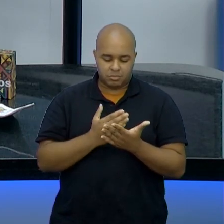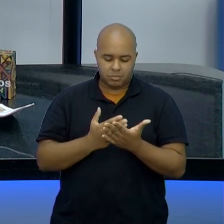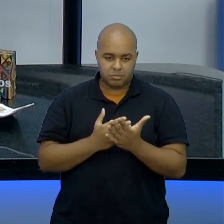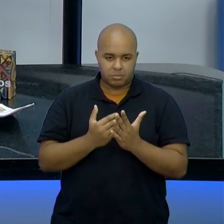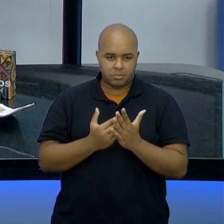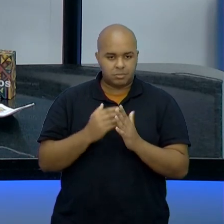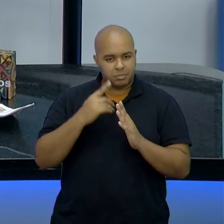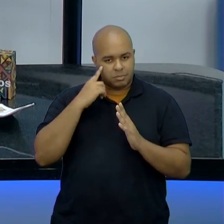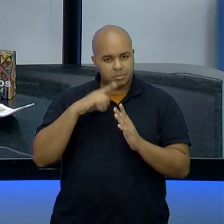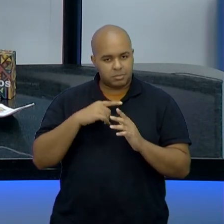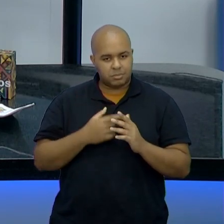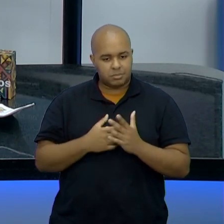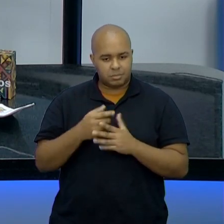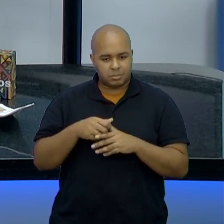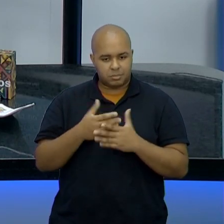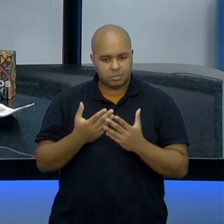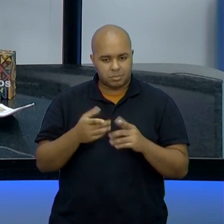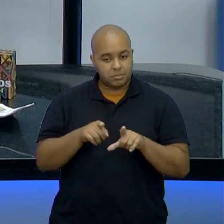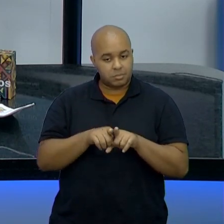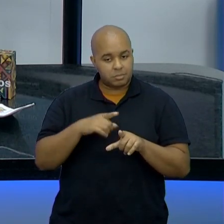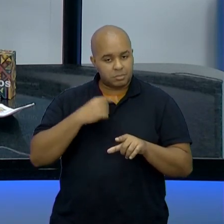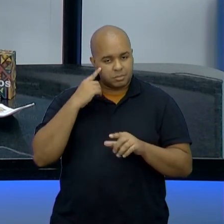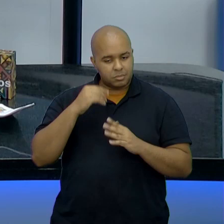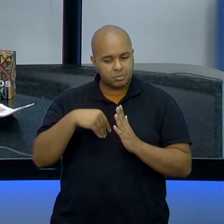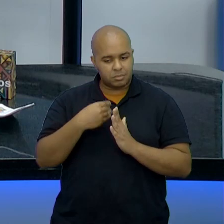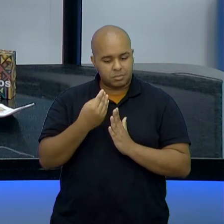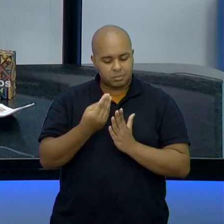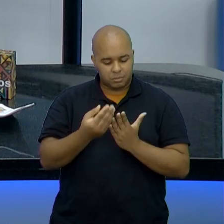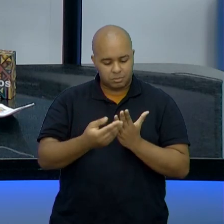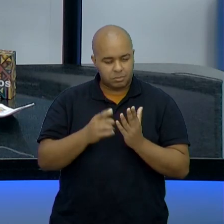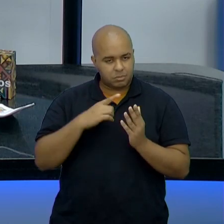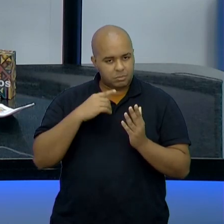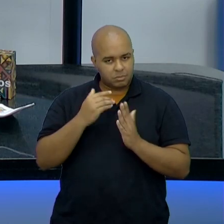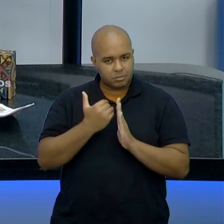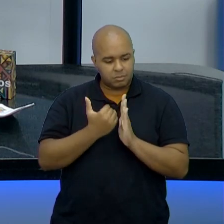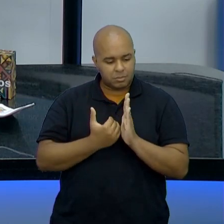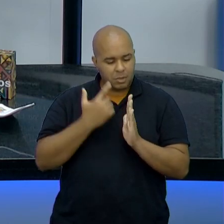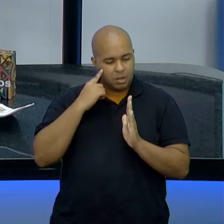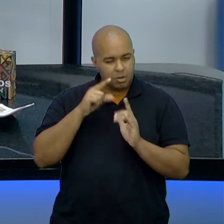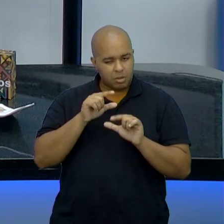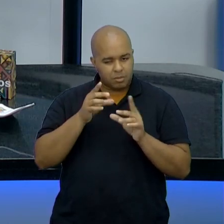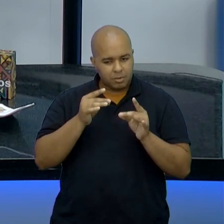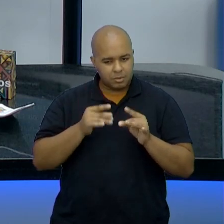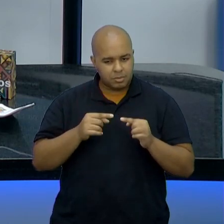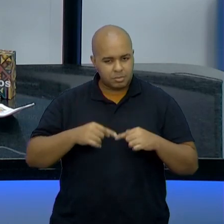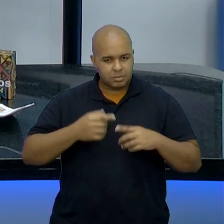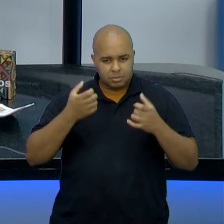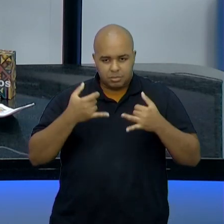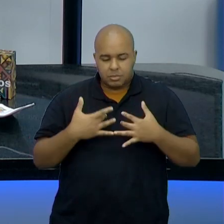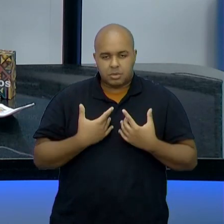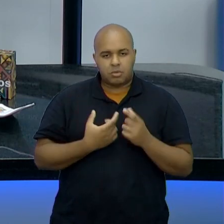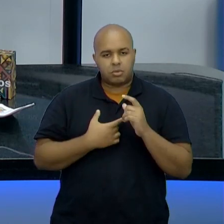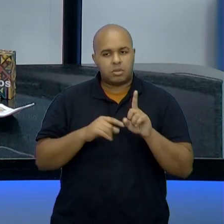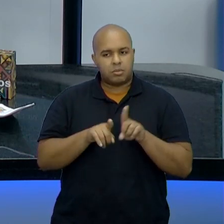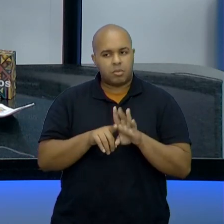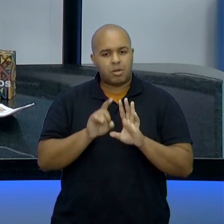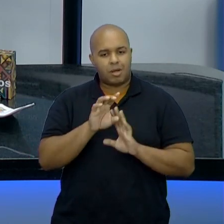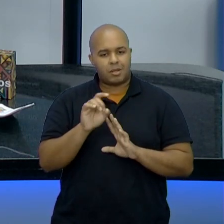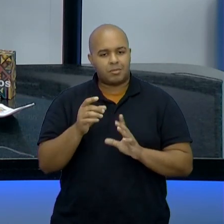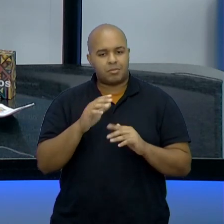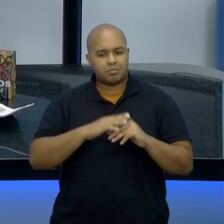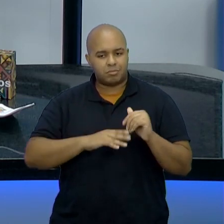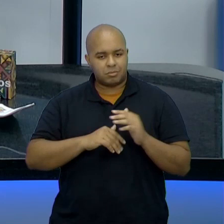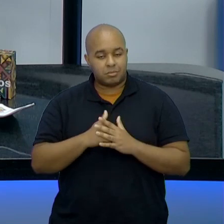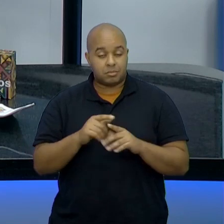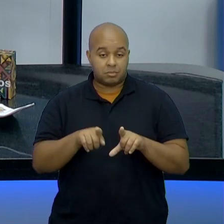manual. No caso, nós temos a carta e no manual tem até um elemento um pouco mais detalhado da explicação de cada uma dessas